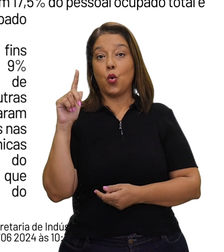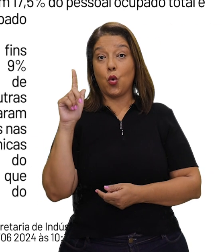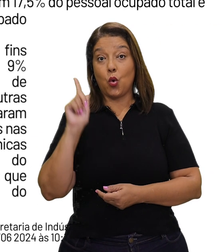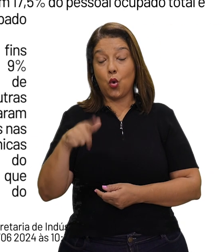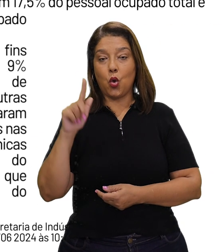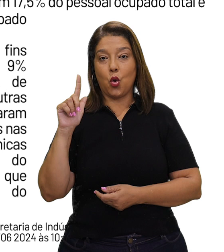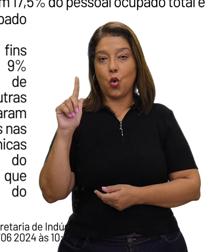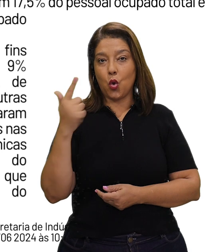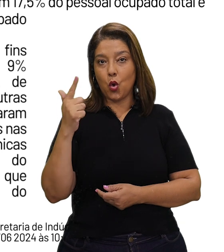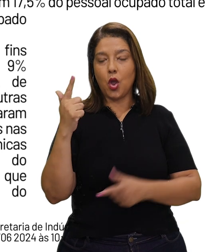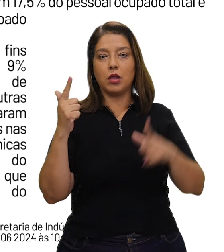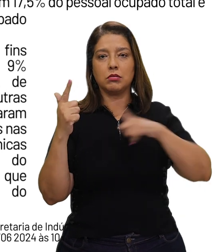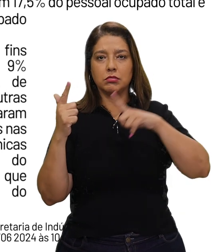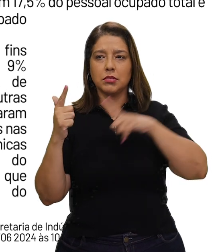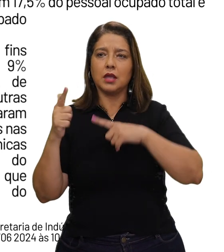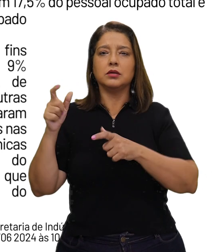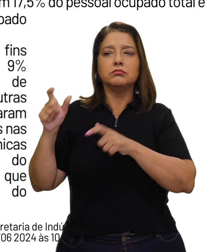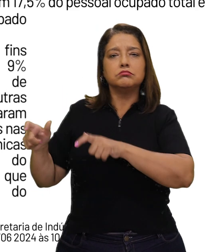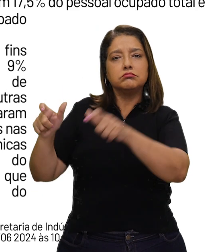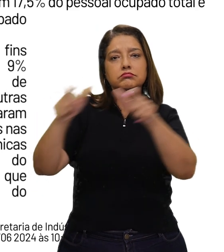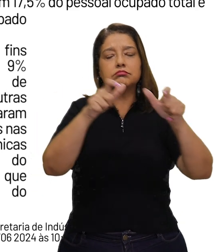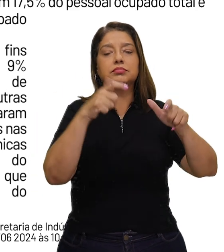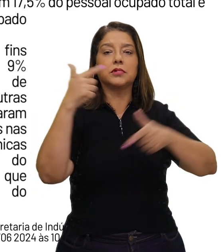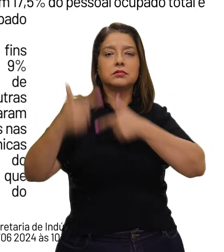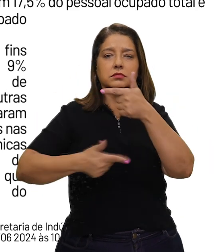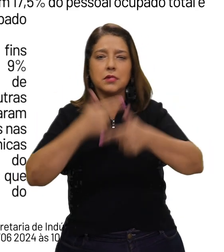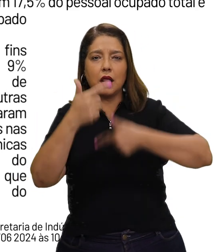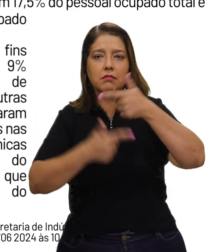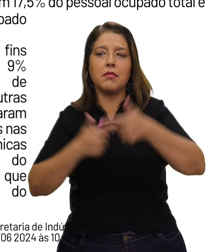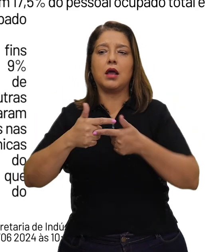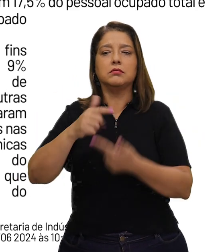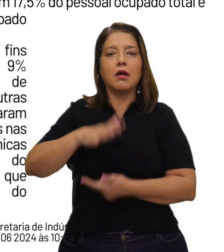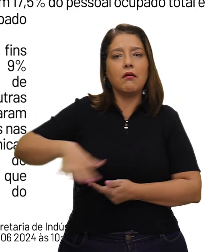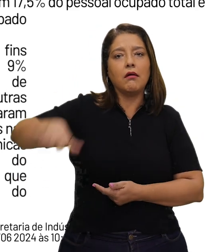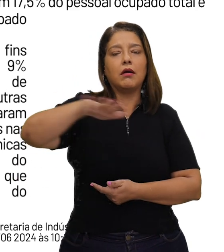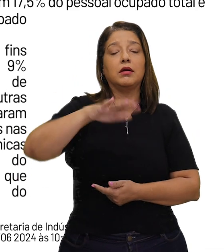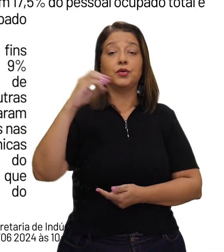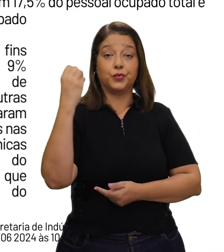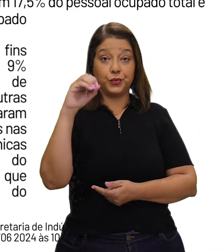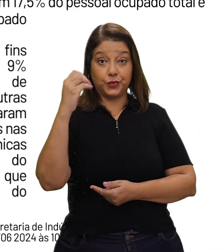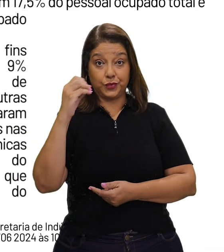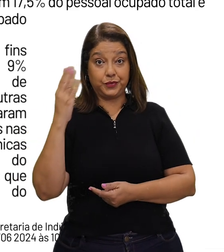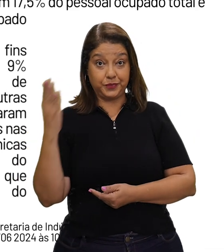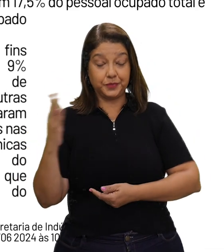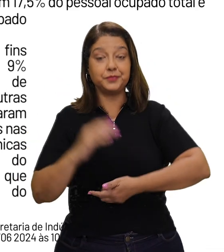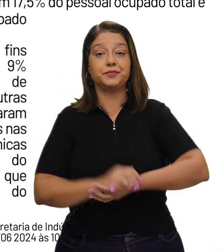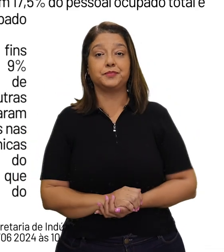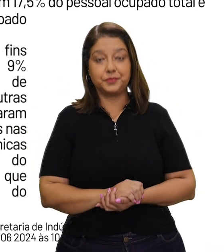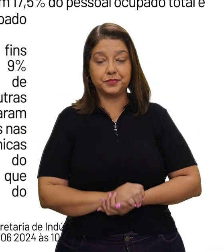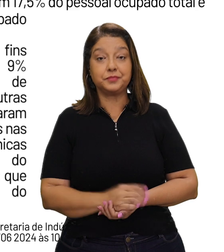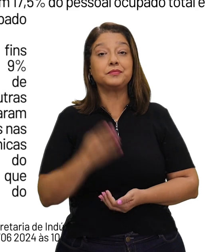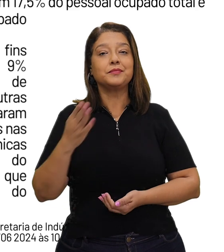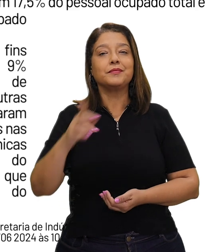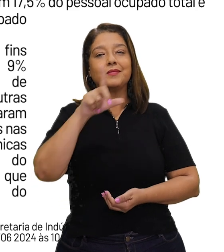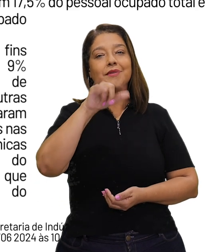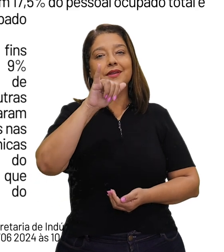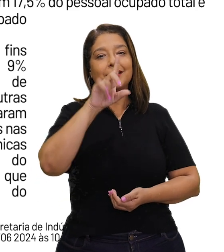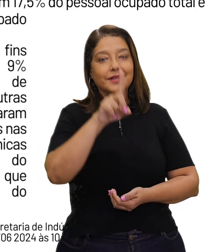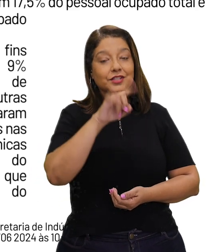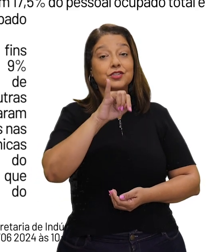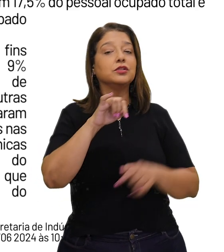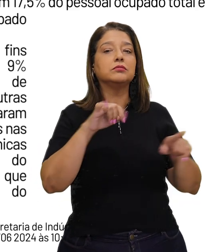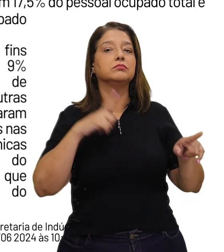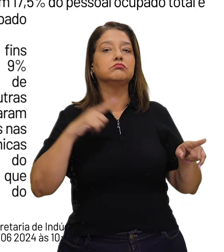lidera unidades de empresas atuantes no Centro-Oeste. Nesta notícia, o lead não se faz